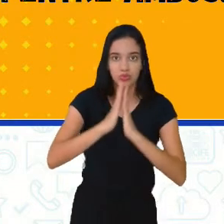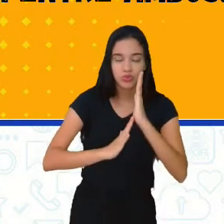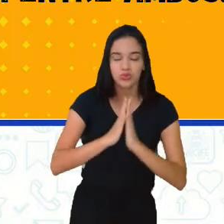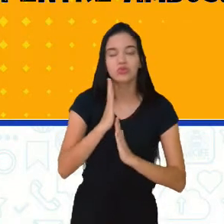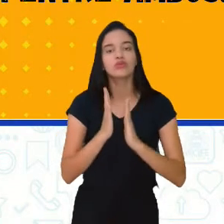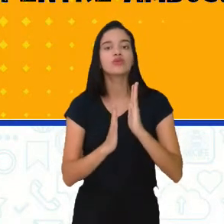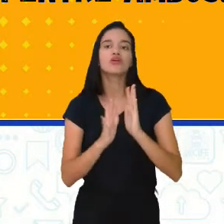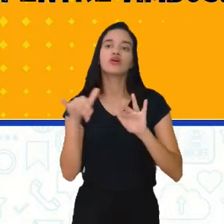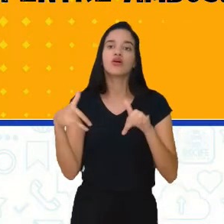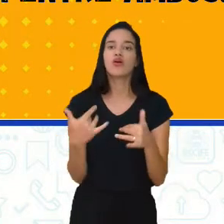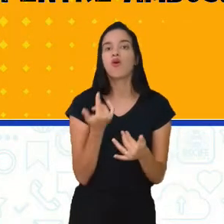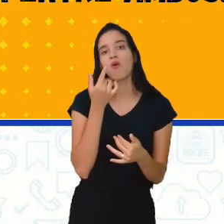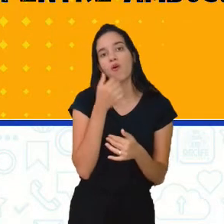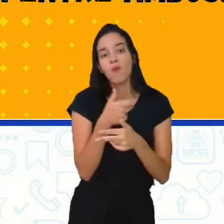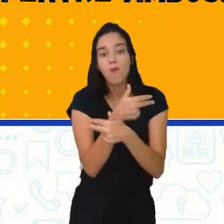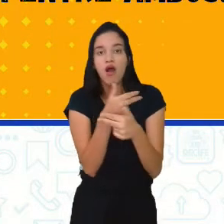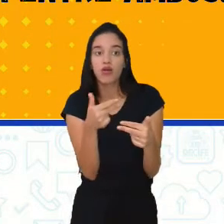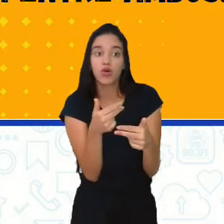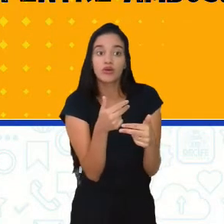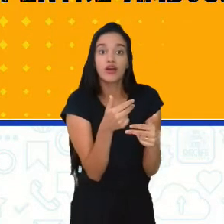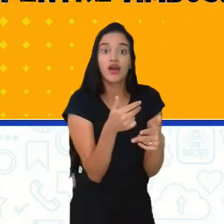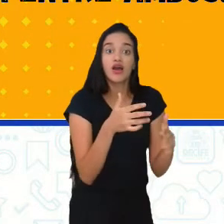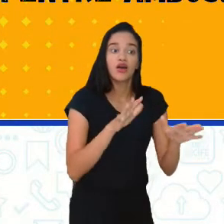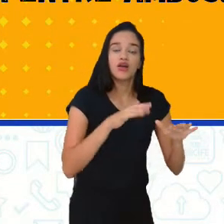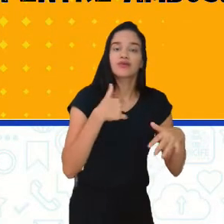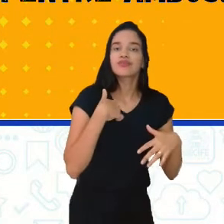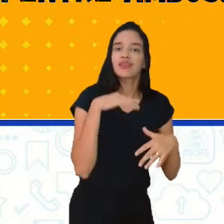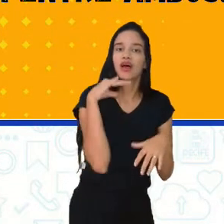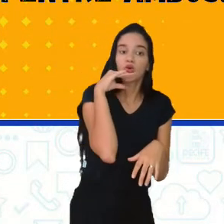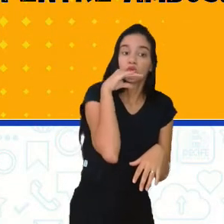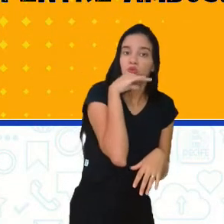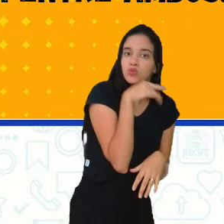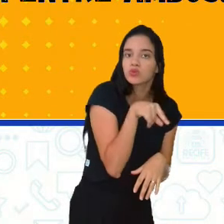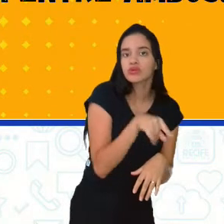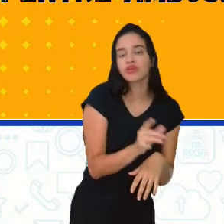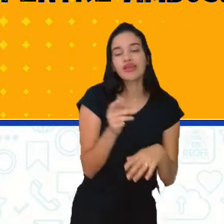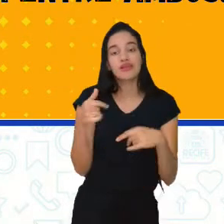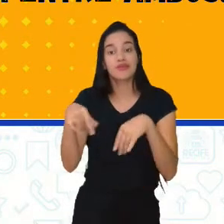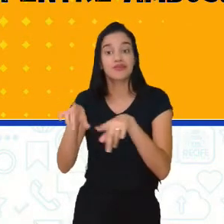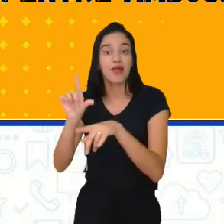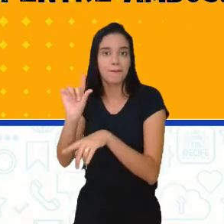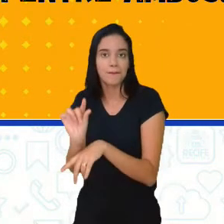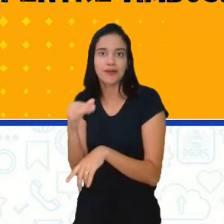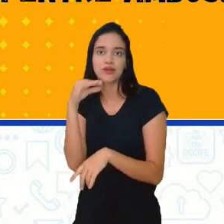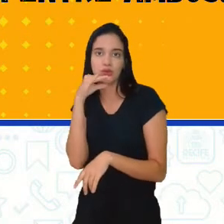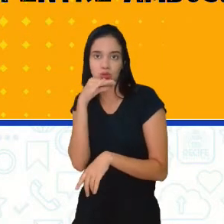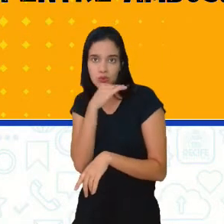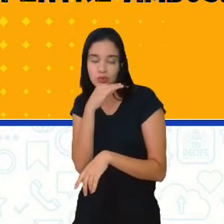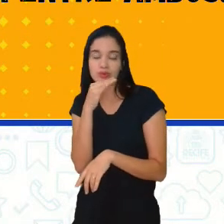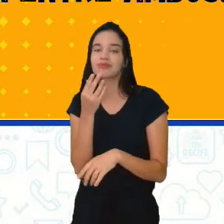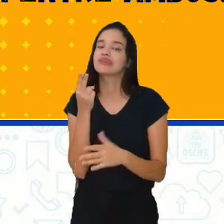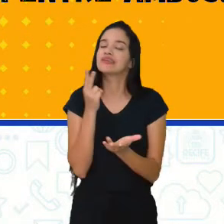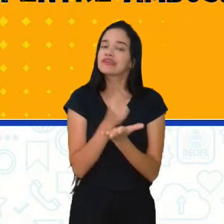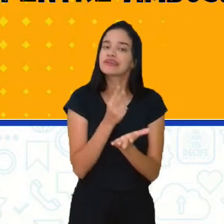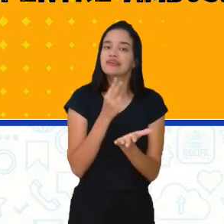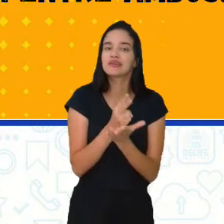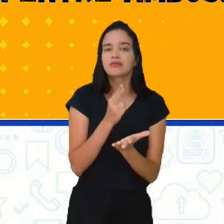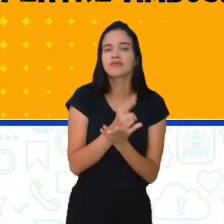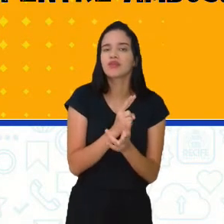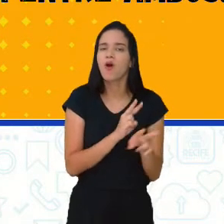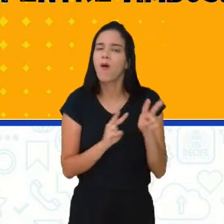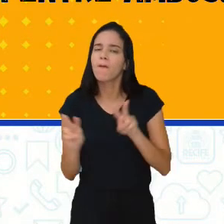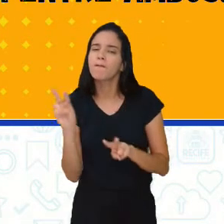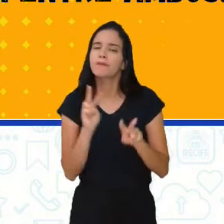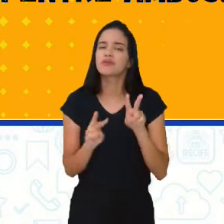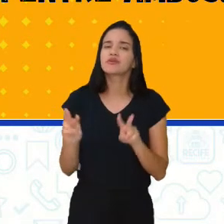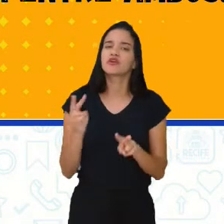algo que está mais aquecido para algo que está menos aquecido. Não é isso? Então, a gente está o tempo inteiro observando que